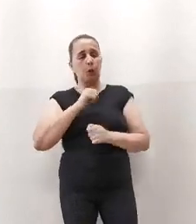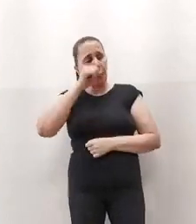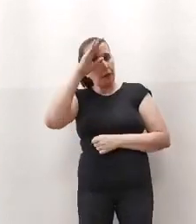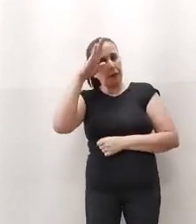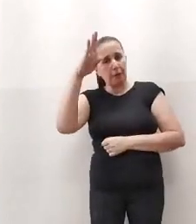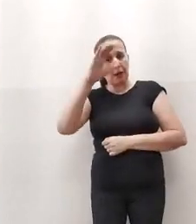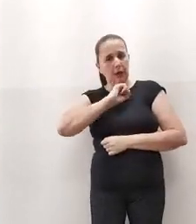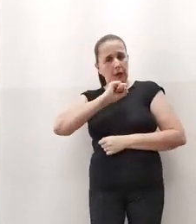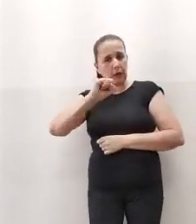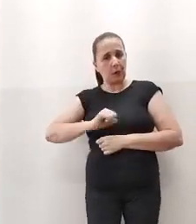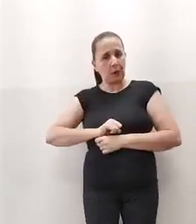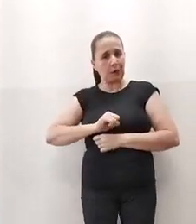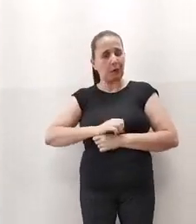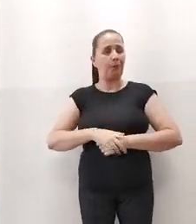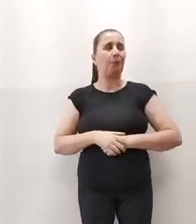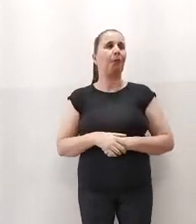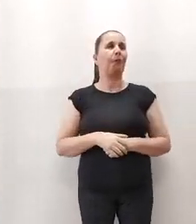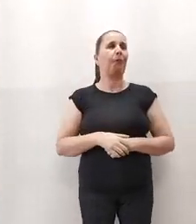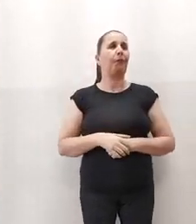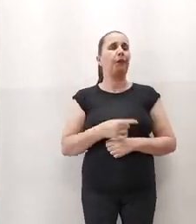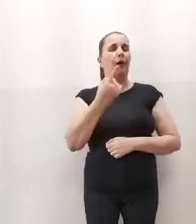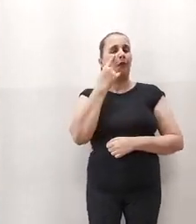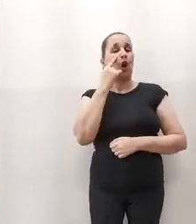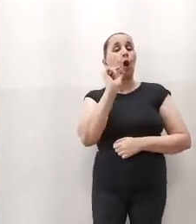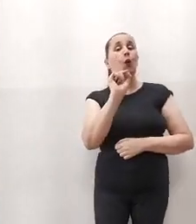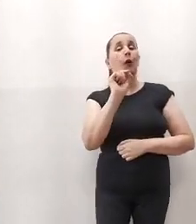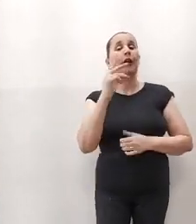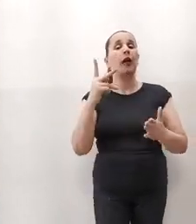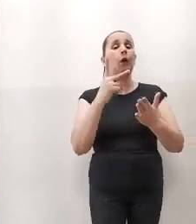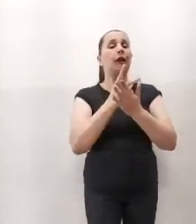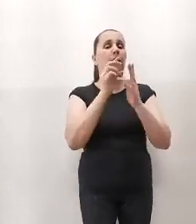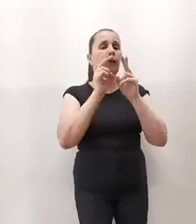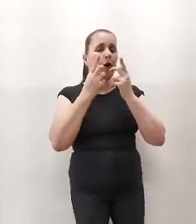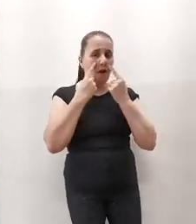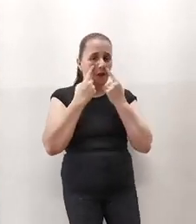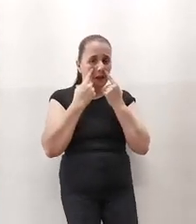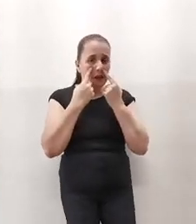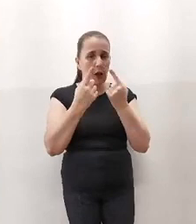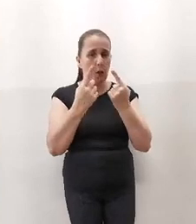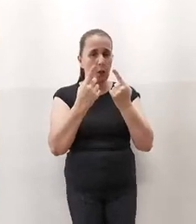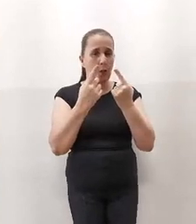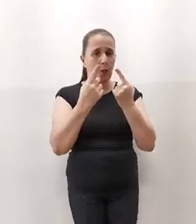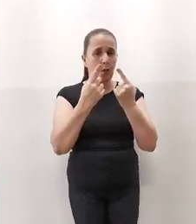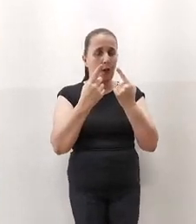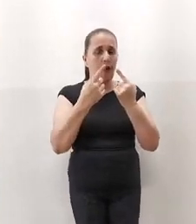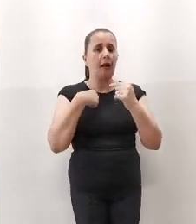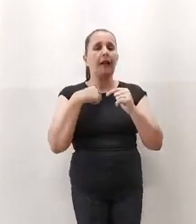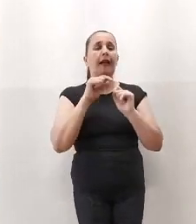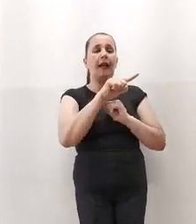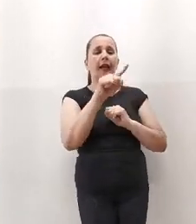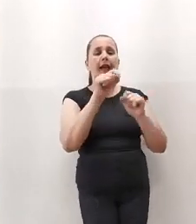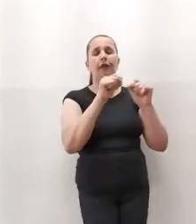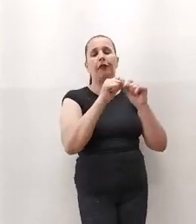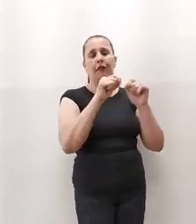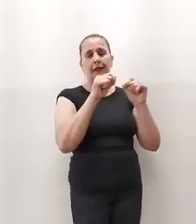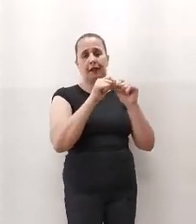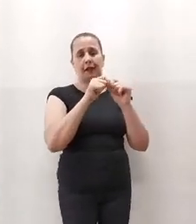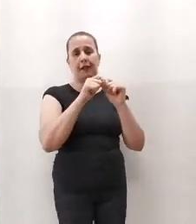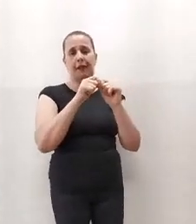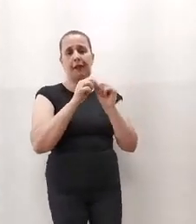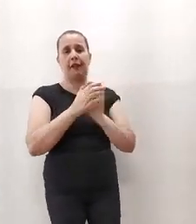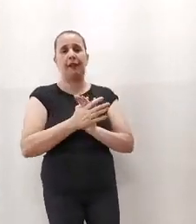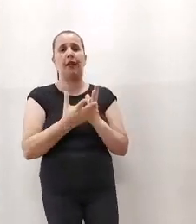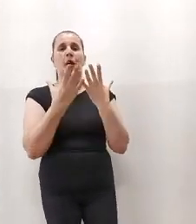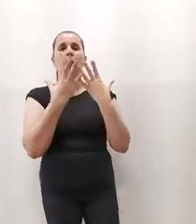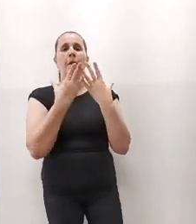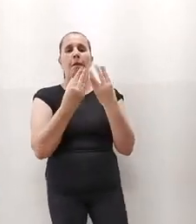sacerdotes. Olha o que ele fez, irmãos. Olha o que a visão que ele tinha o levou a fazer. Encerrei